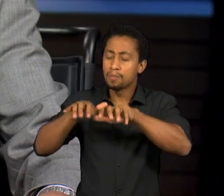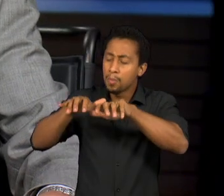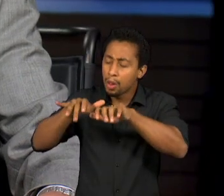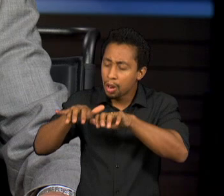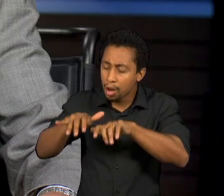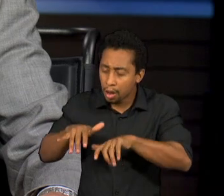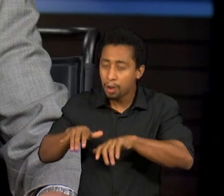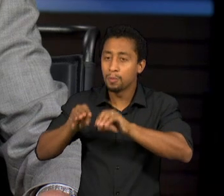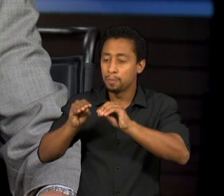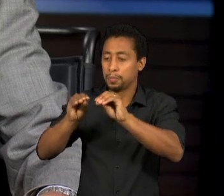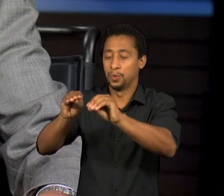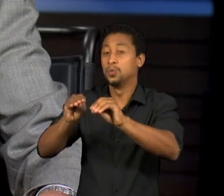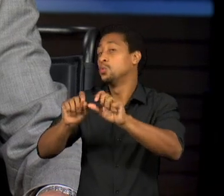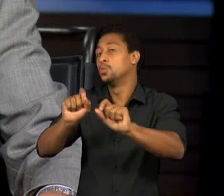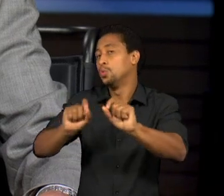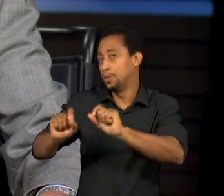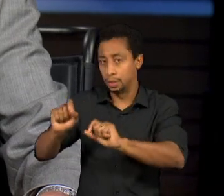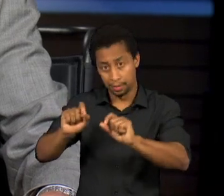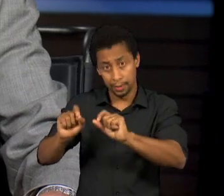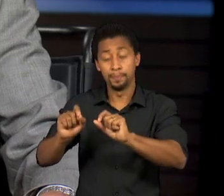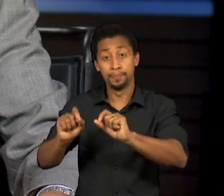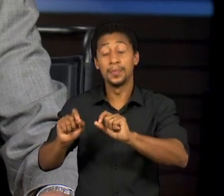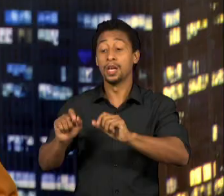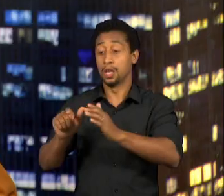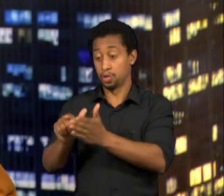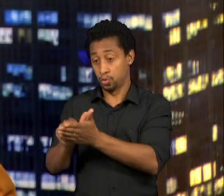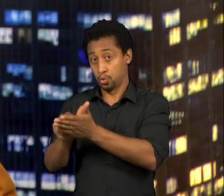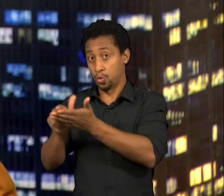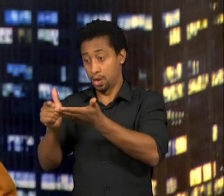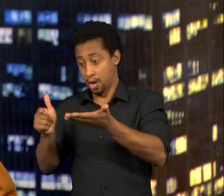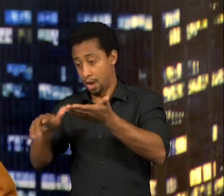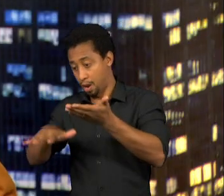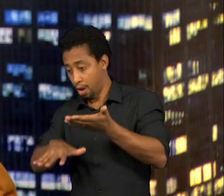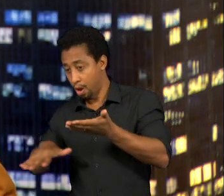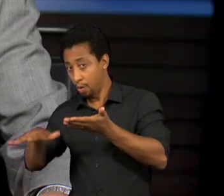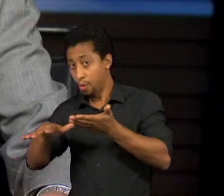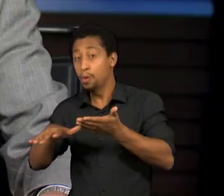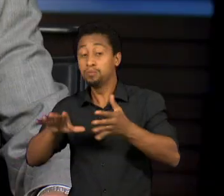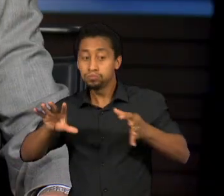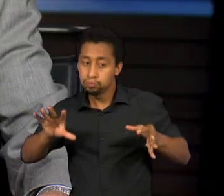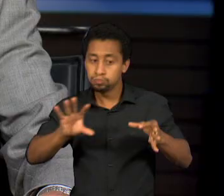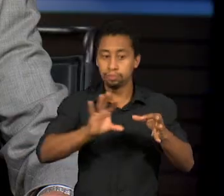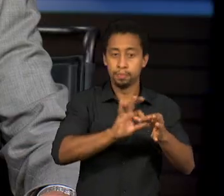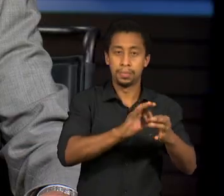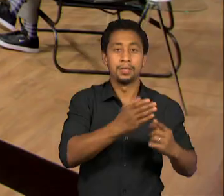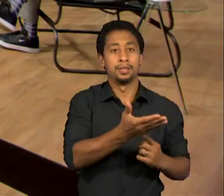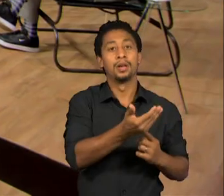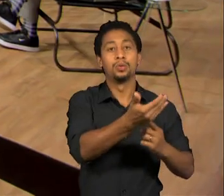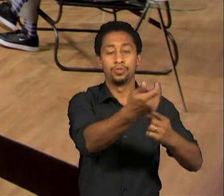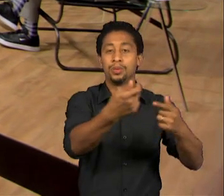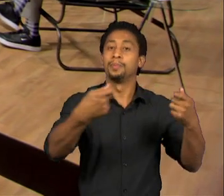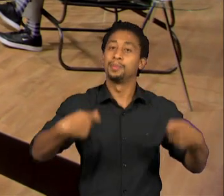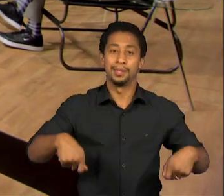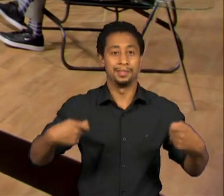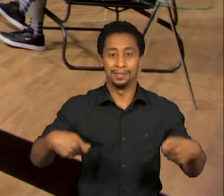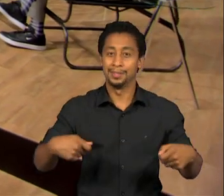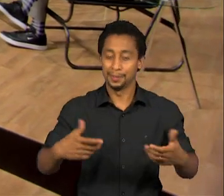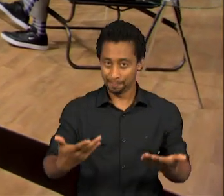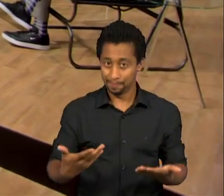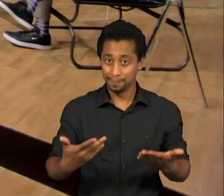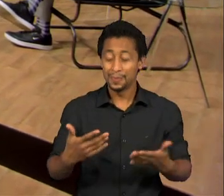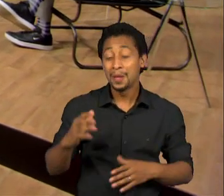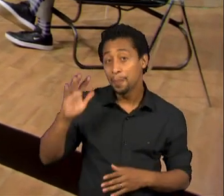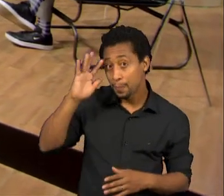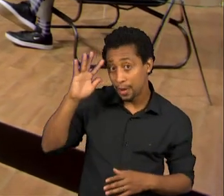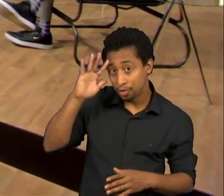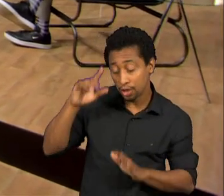ser também empresas de inovação tecnológica. Nós estamos falando de um estudo feito há cerca de 10 anos. Se nós olharmos